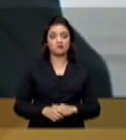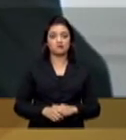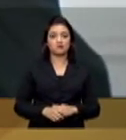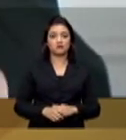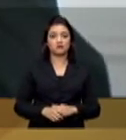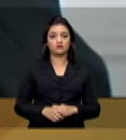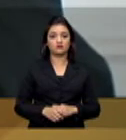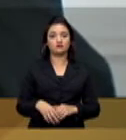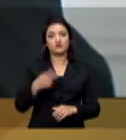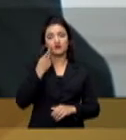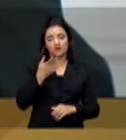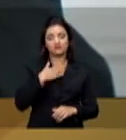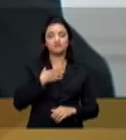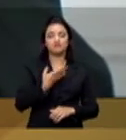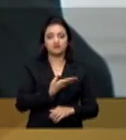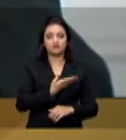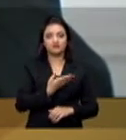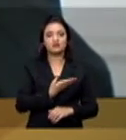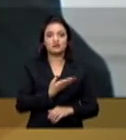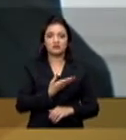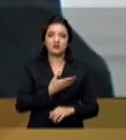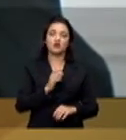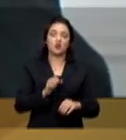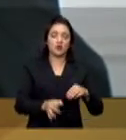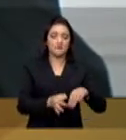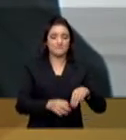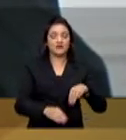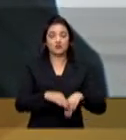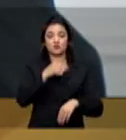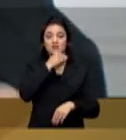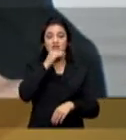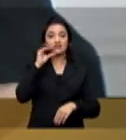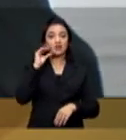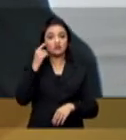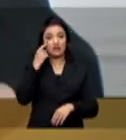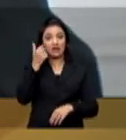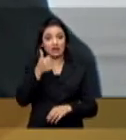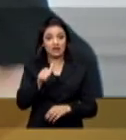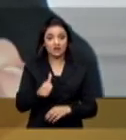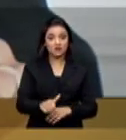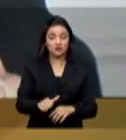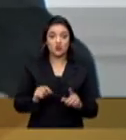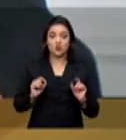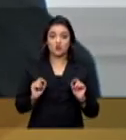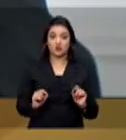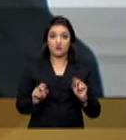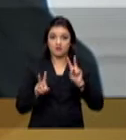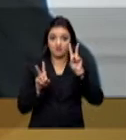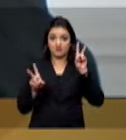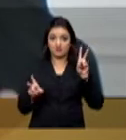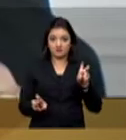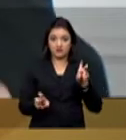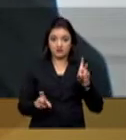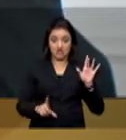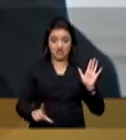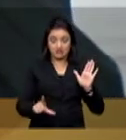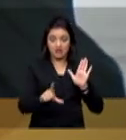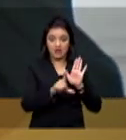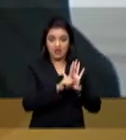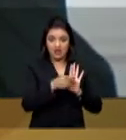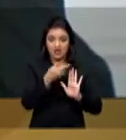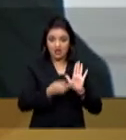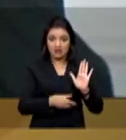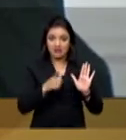colega, amigo, ex-decano da casa, ministro Celso de Mello, é ao analisar que a reserva, abre aspas, a reserva de lei constitui